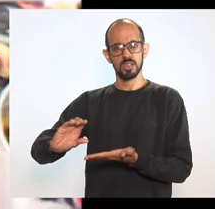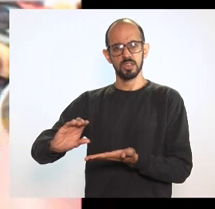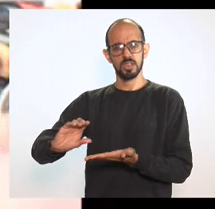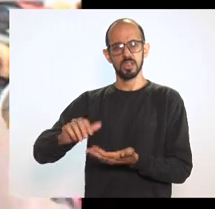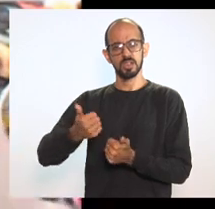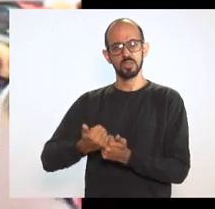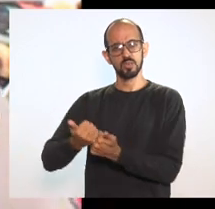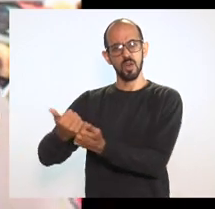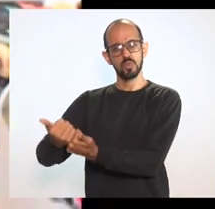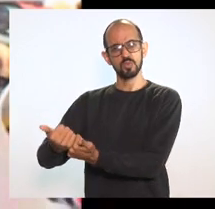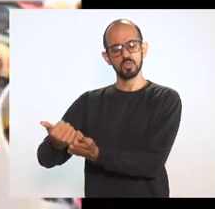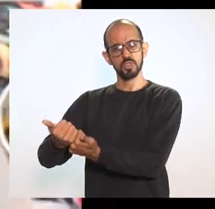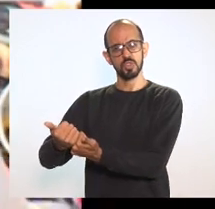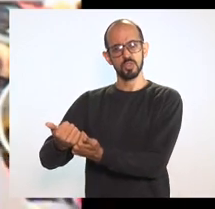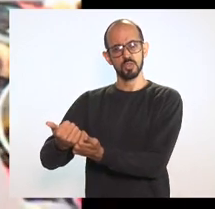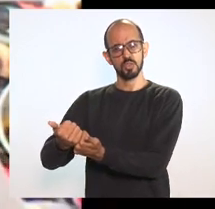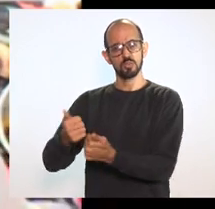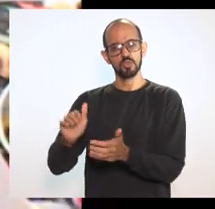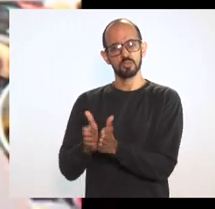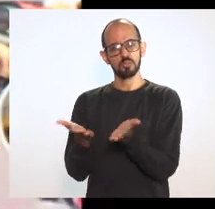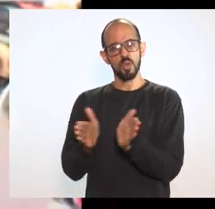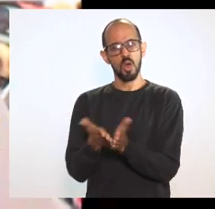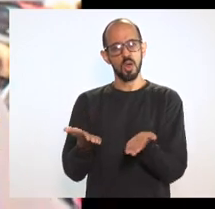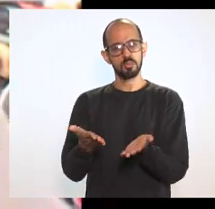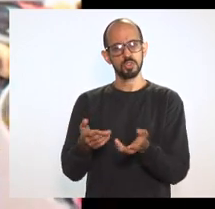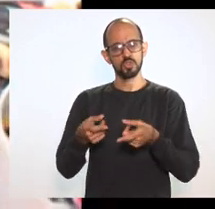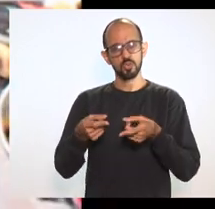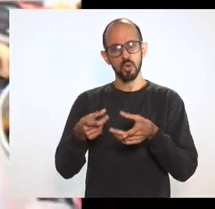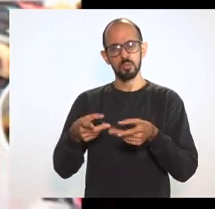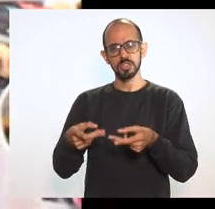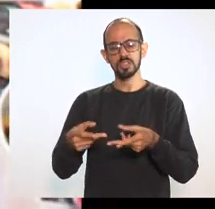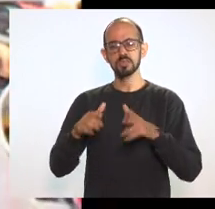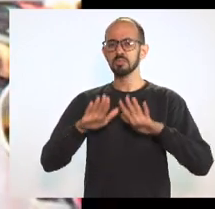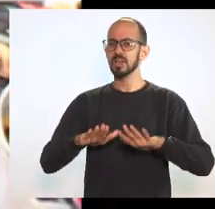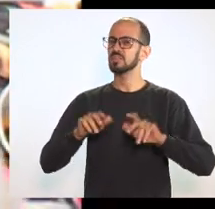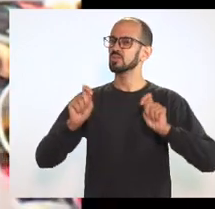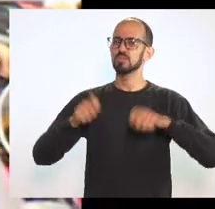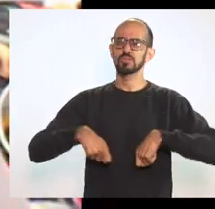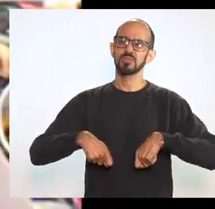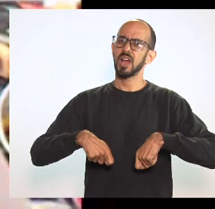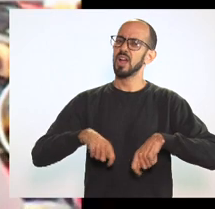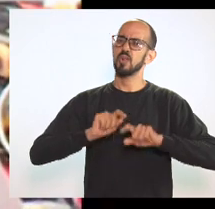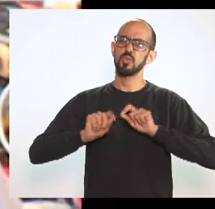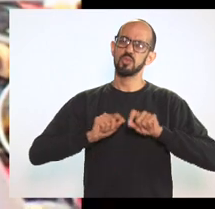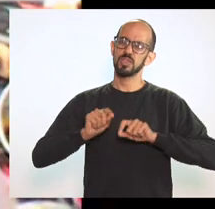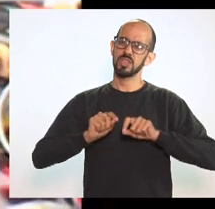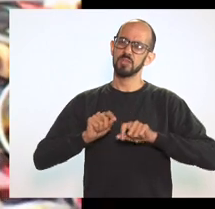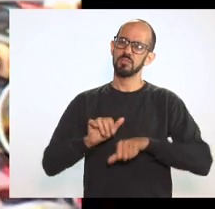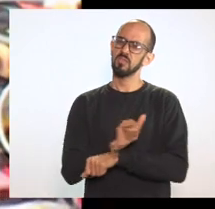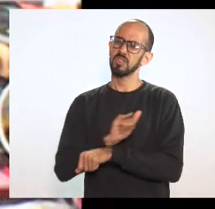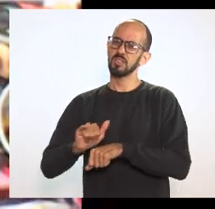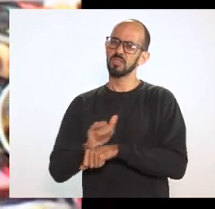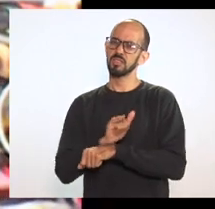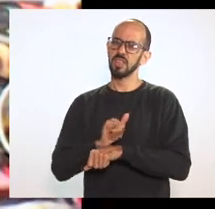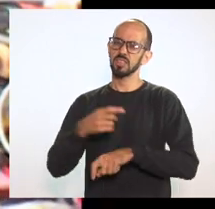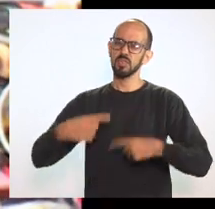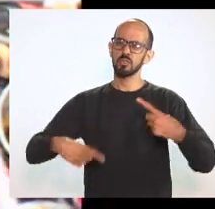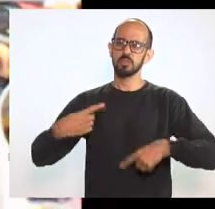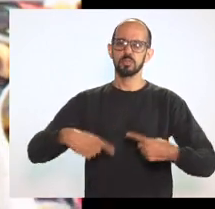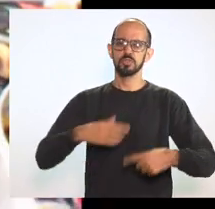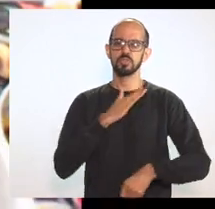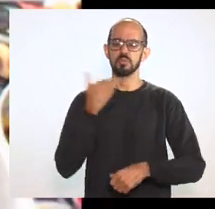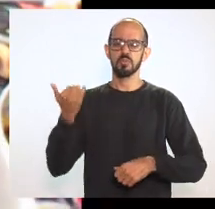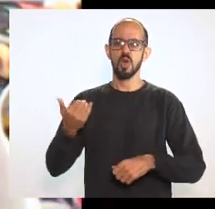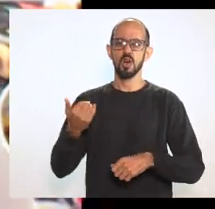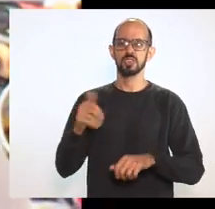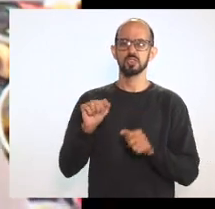subsidiado para os comerciantes. Agora, o que não dá é para fazerem política de morte, empurrarem,